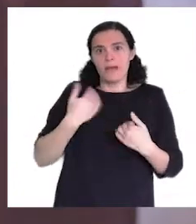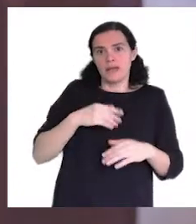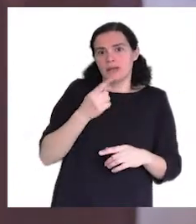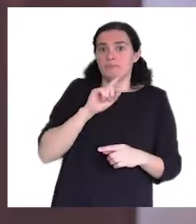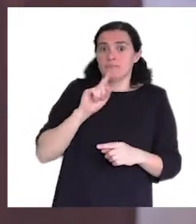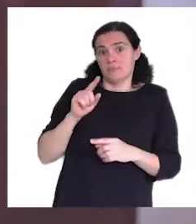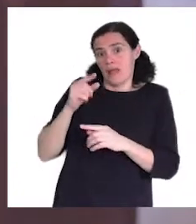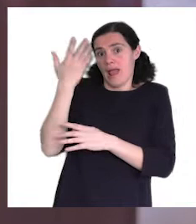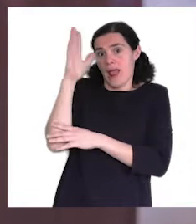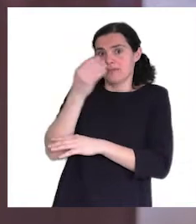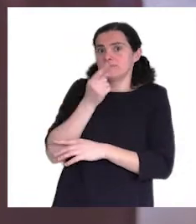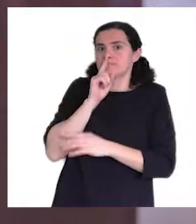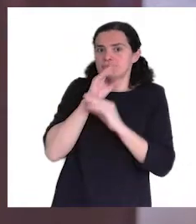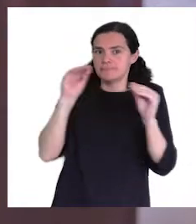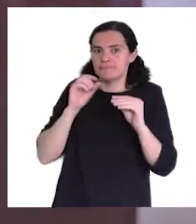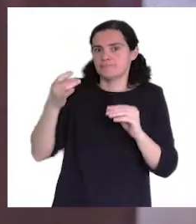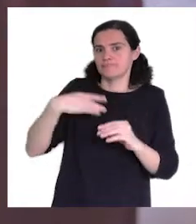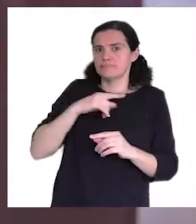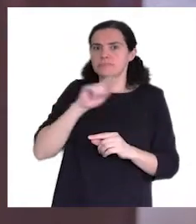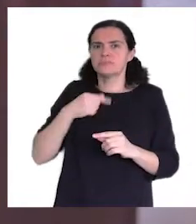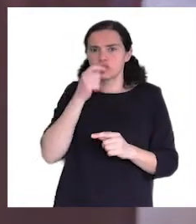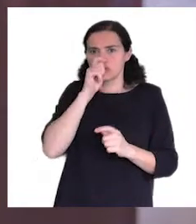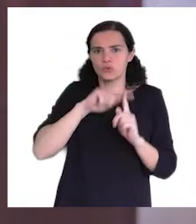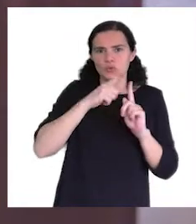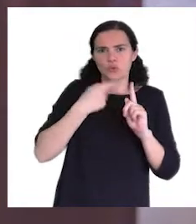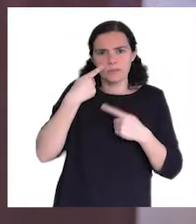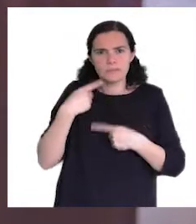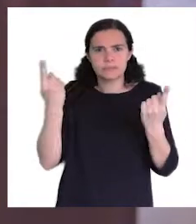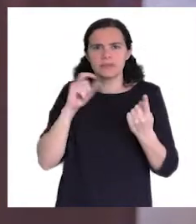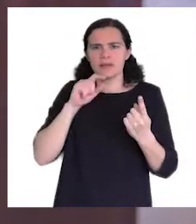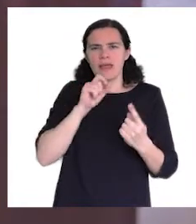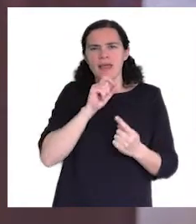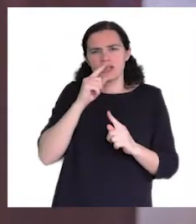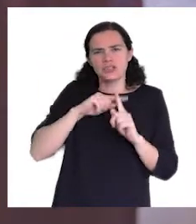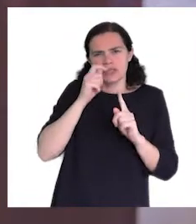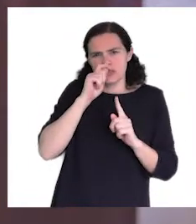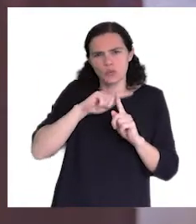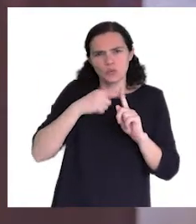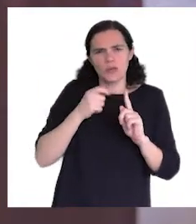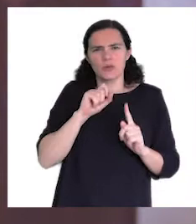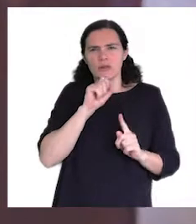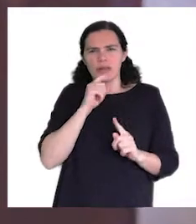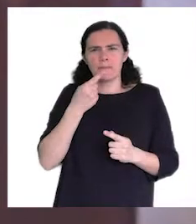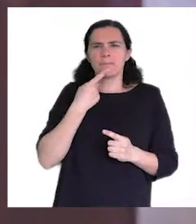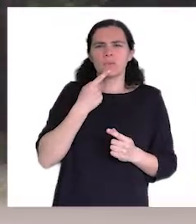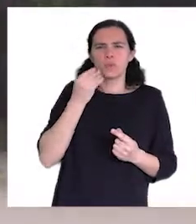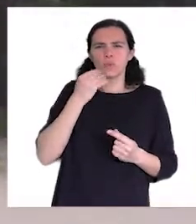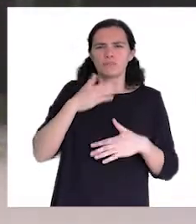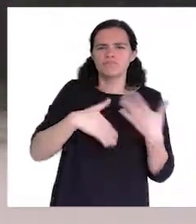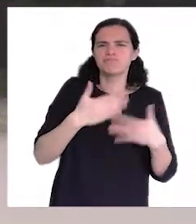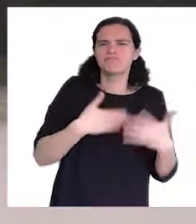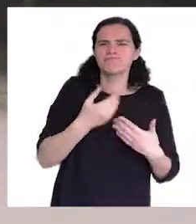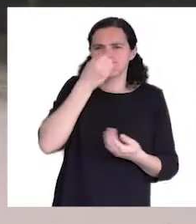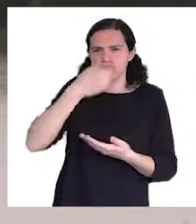do que o nosso, mas que se manifesta depois ao longo das estações. E ao longo das estações nós conseguimos ter essa percepção de como é que a dinâmica do